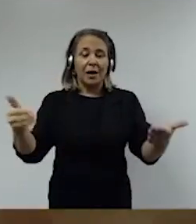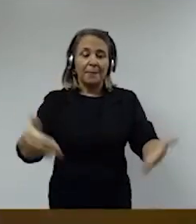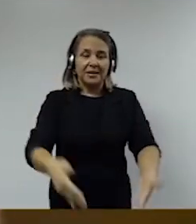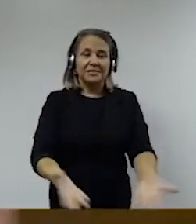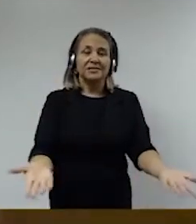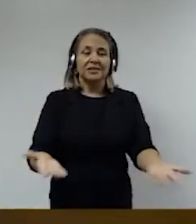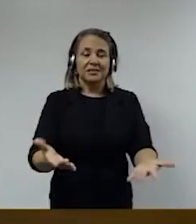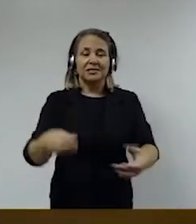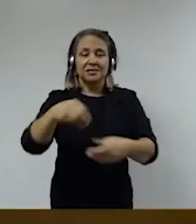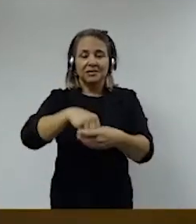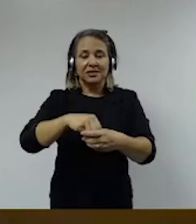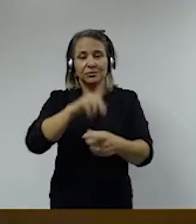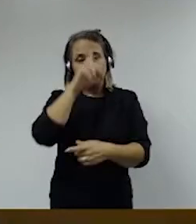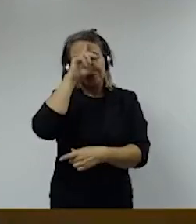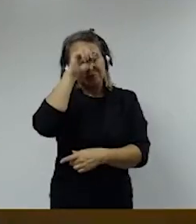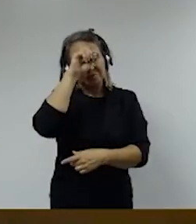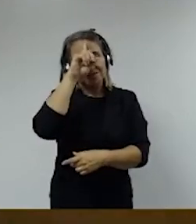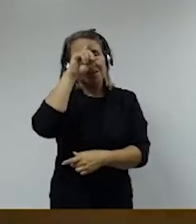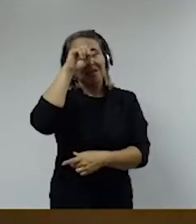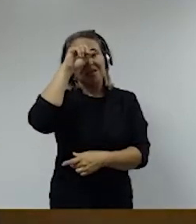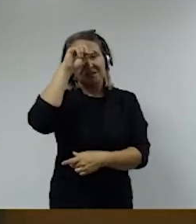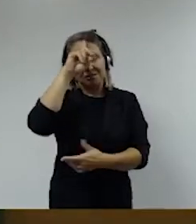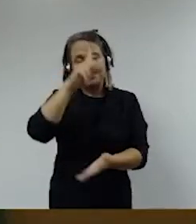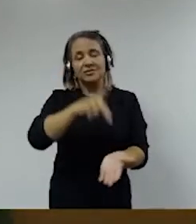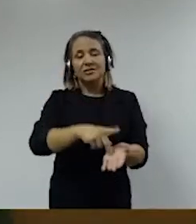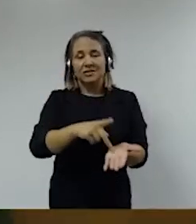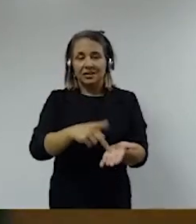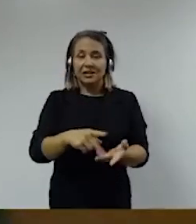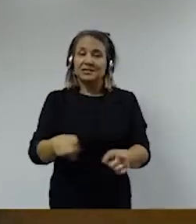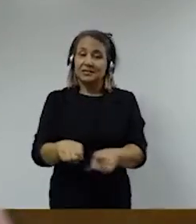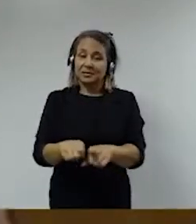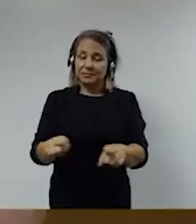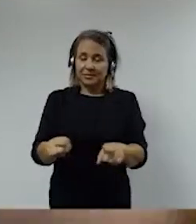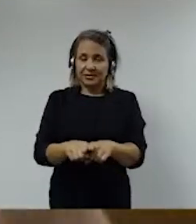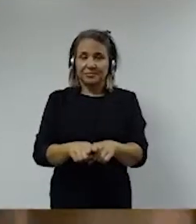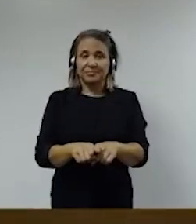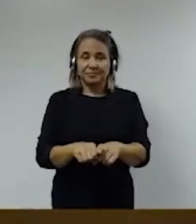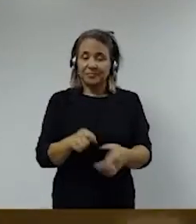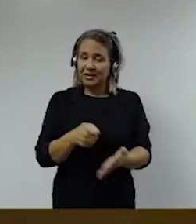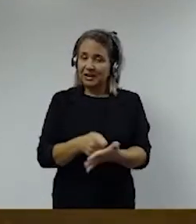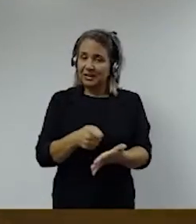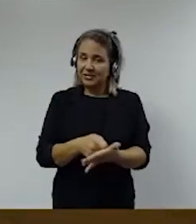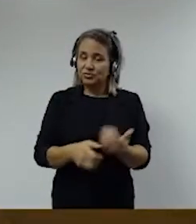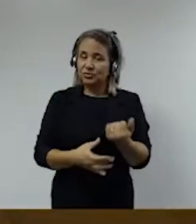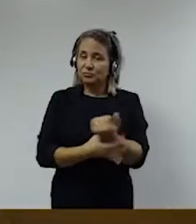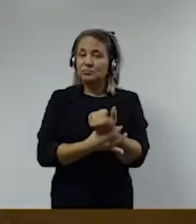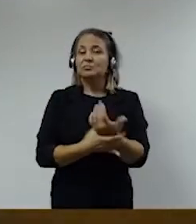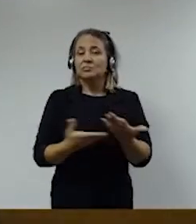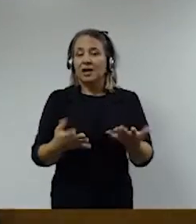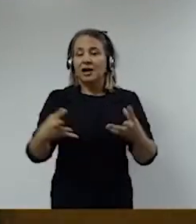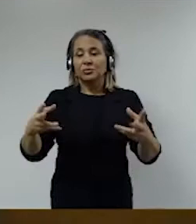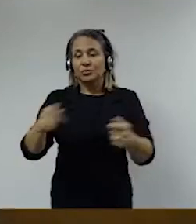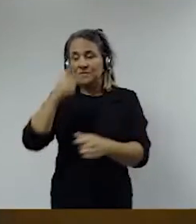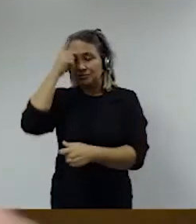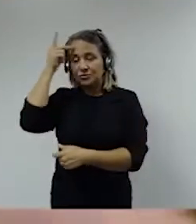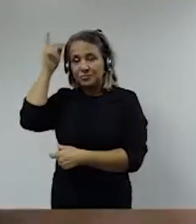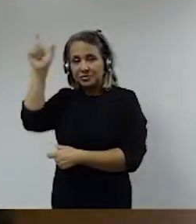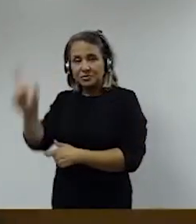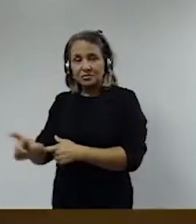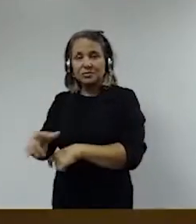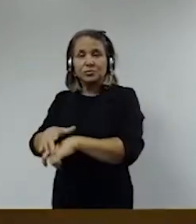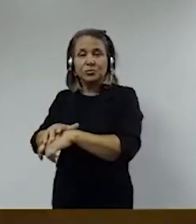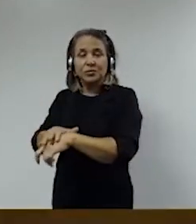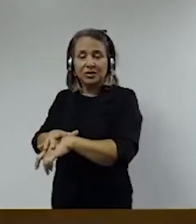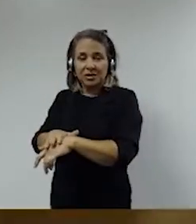na ocupação nos hospitais e também garantir o atendimento aos pacientes, né,